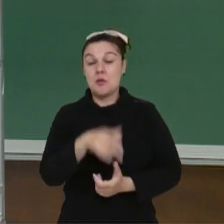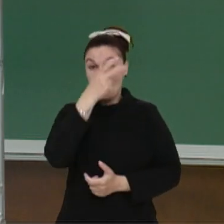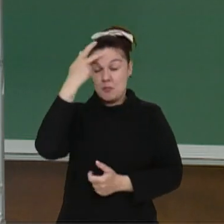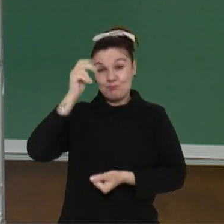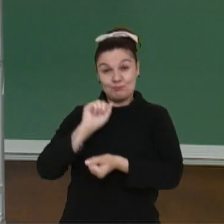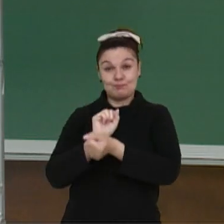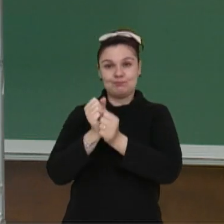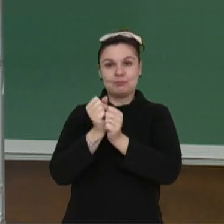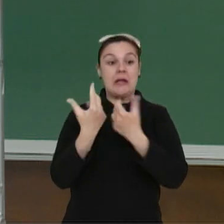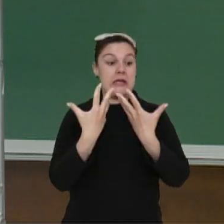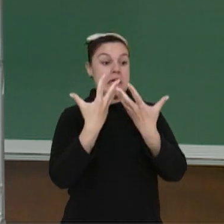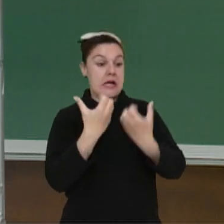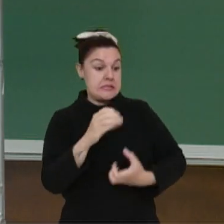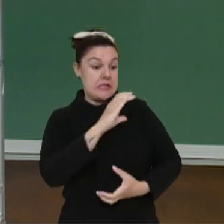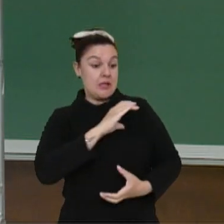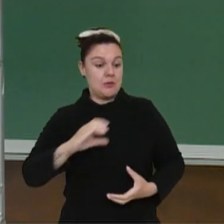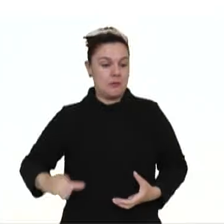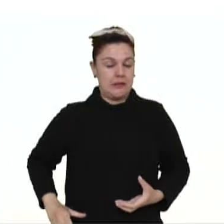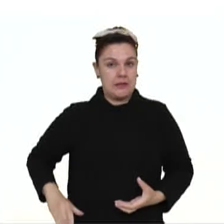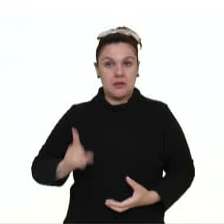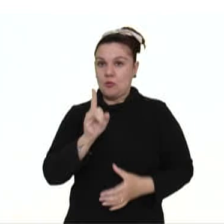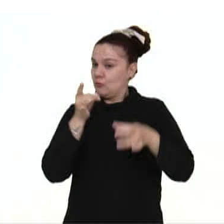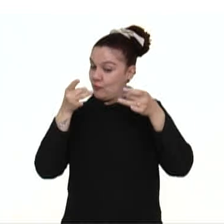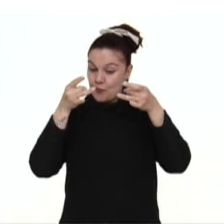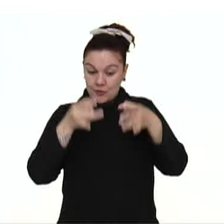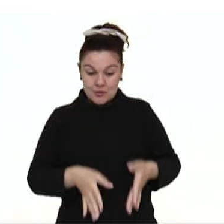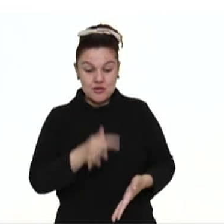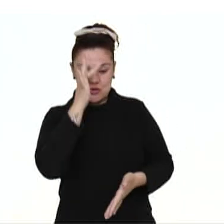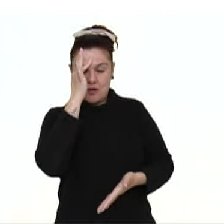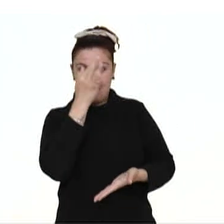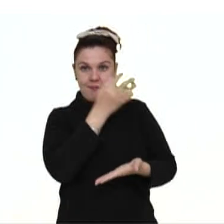se declarando como cristãos, não abandonaram a